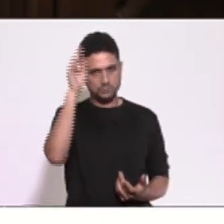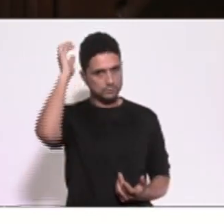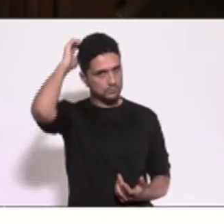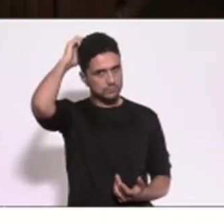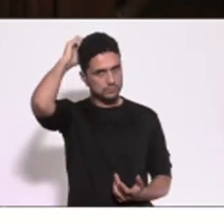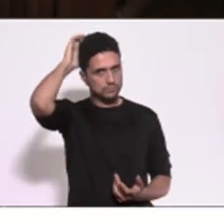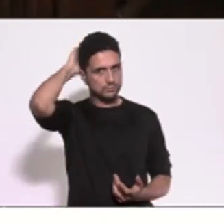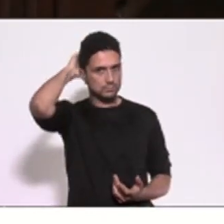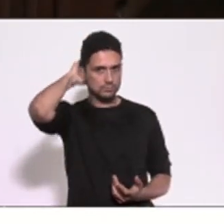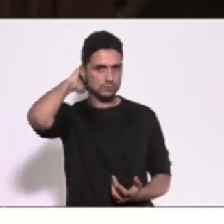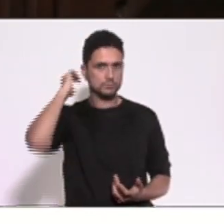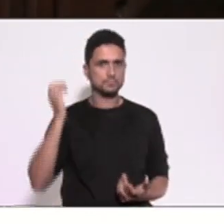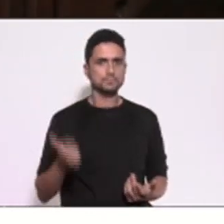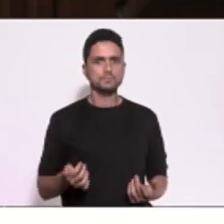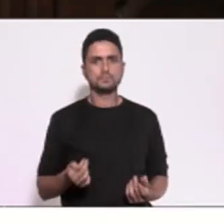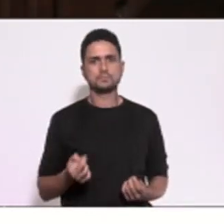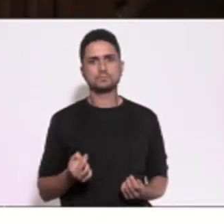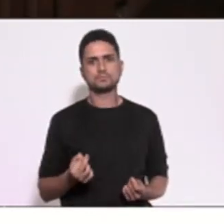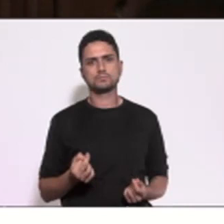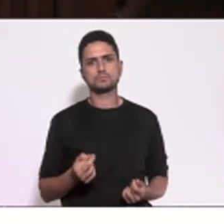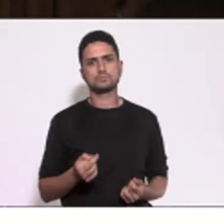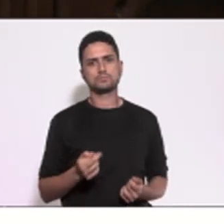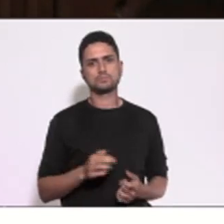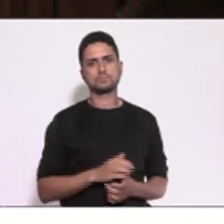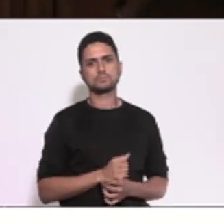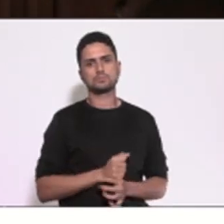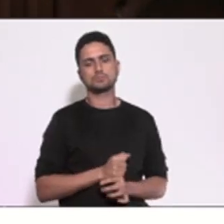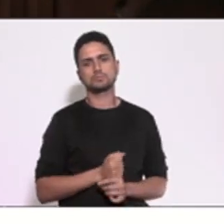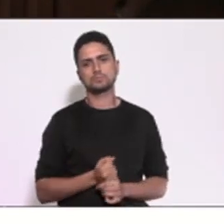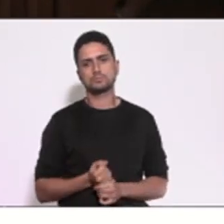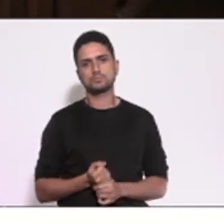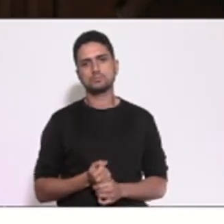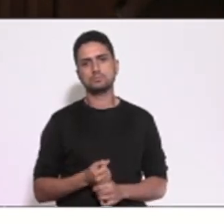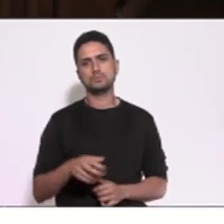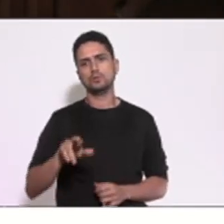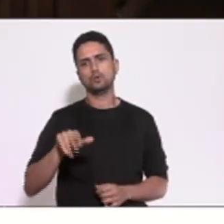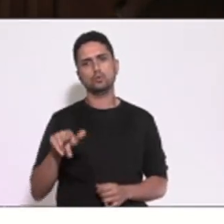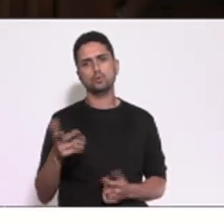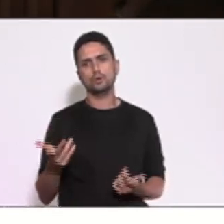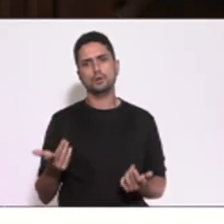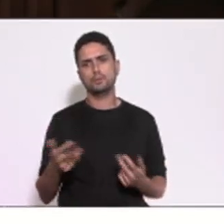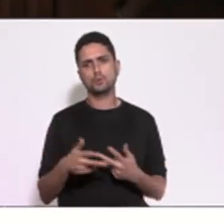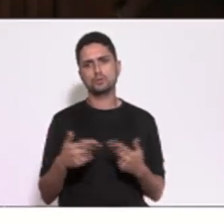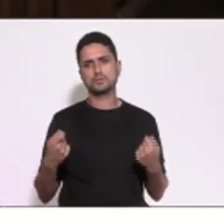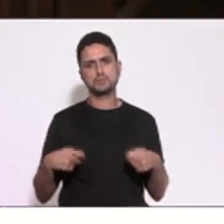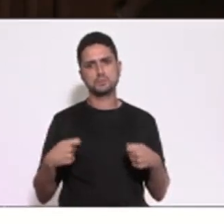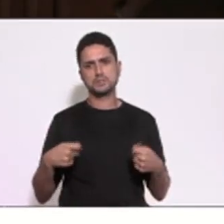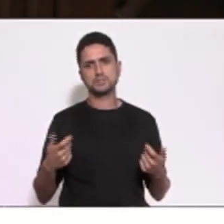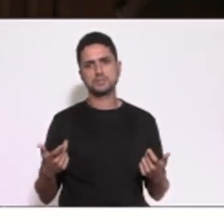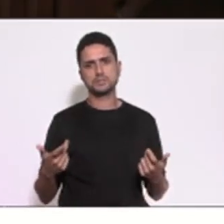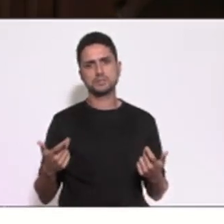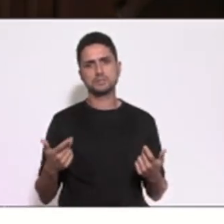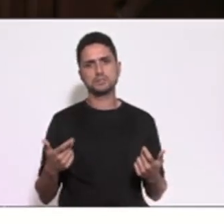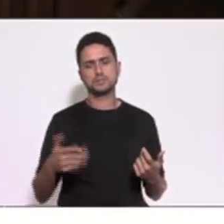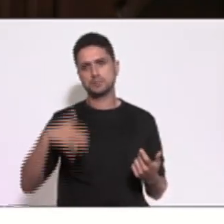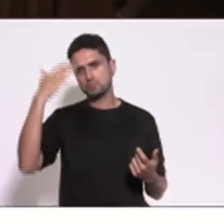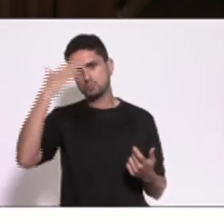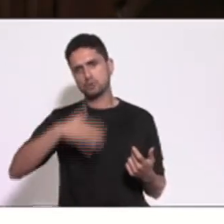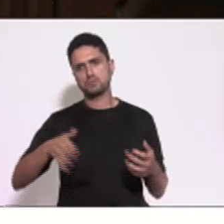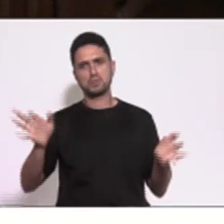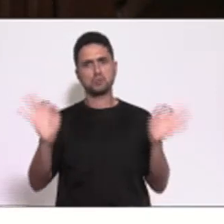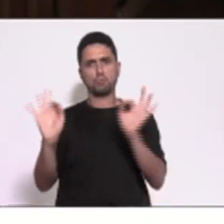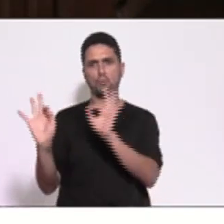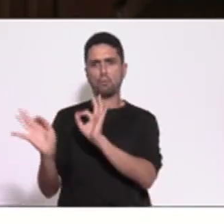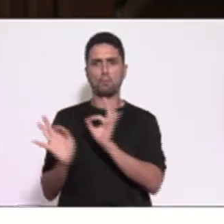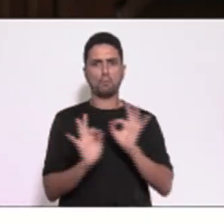estabelecimentos que promovam a ordem unida. Isto não é, digamos assim, um componente necessário, nem provado em lugar nenhum,